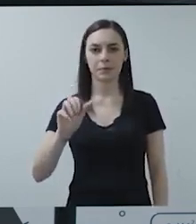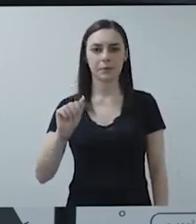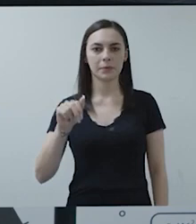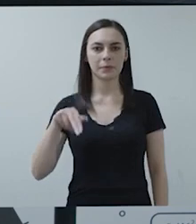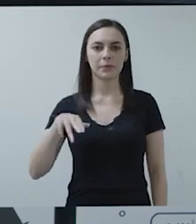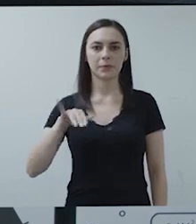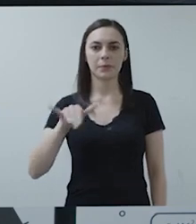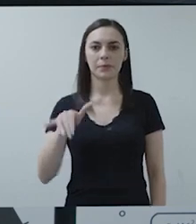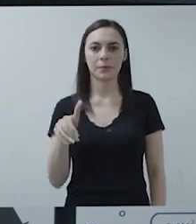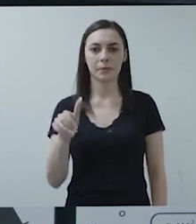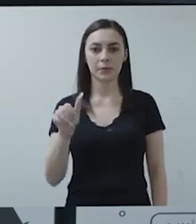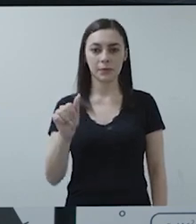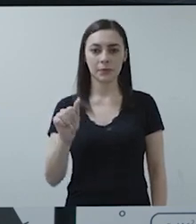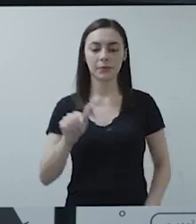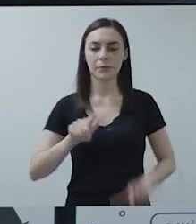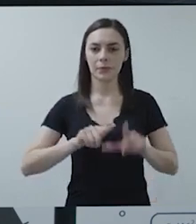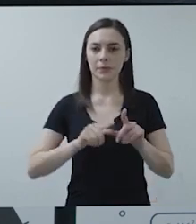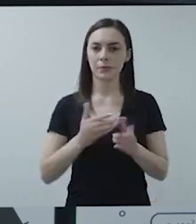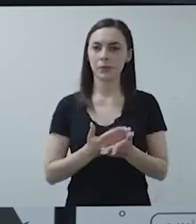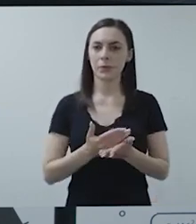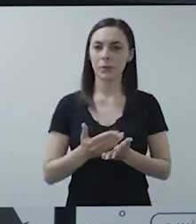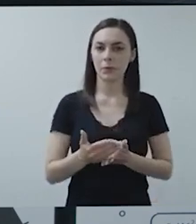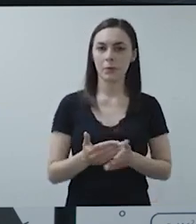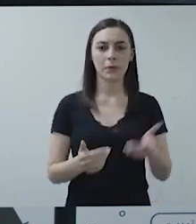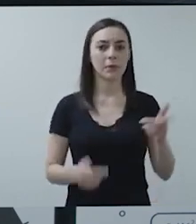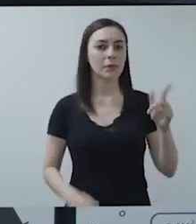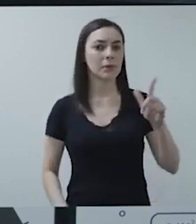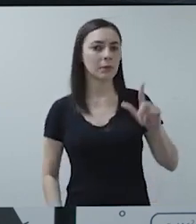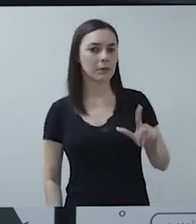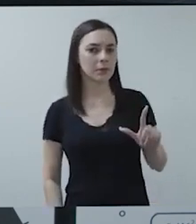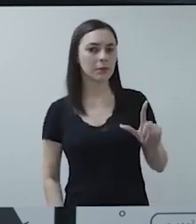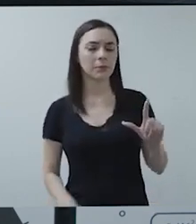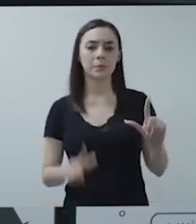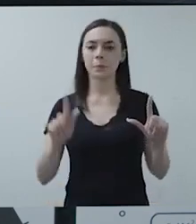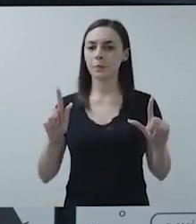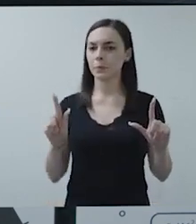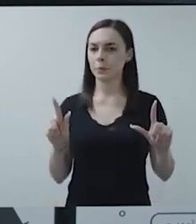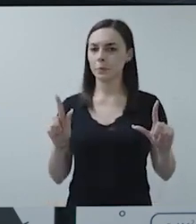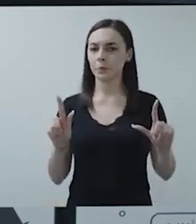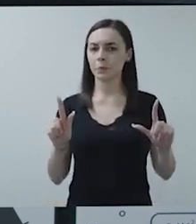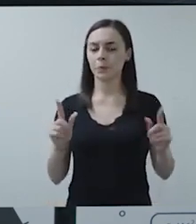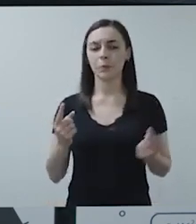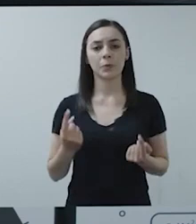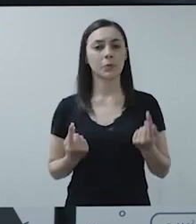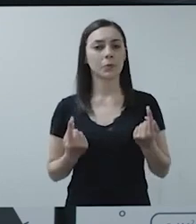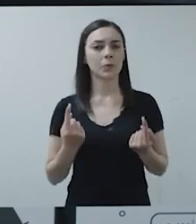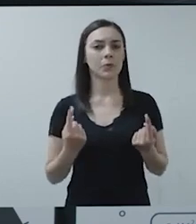Laranja começa com L ou começa com G?